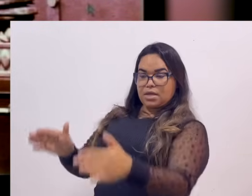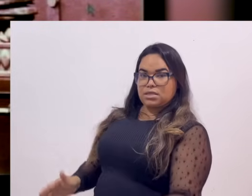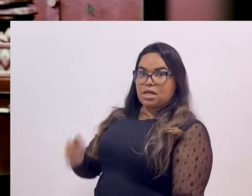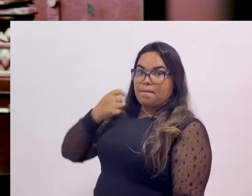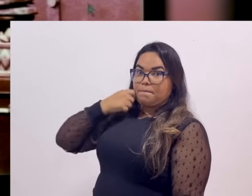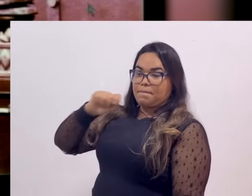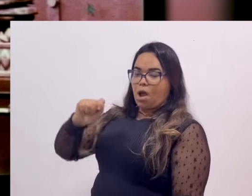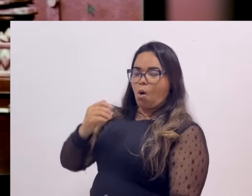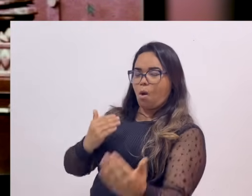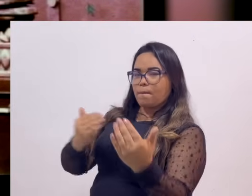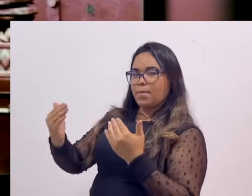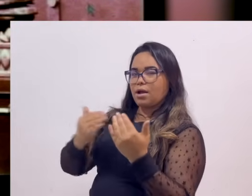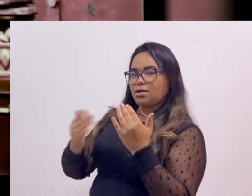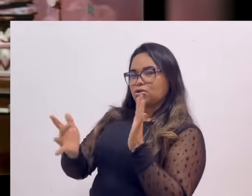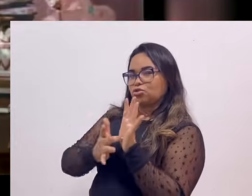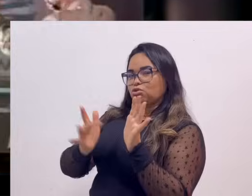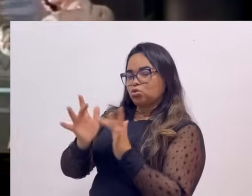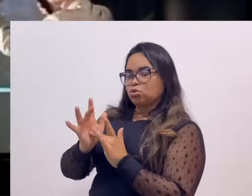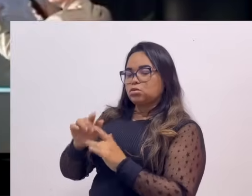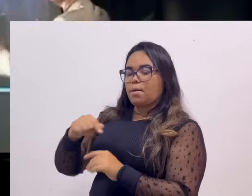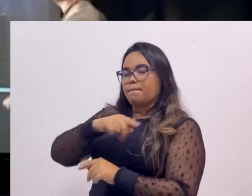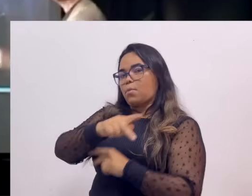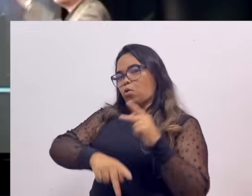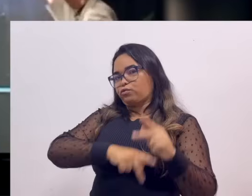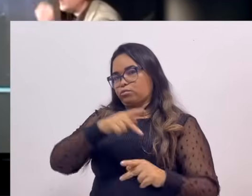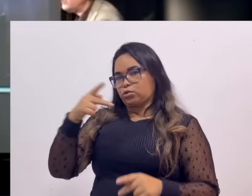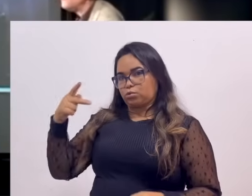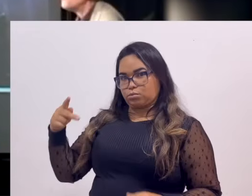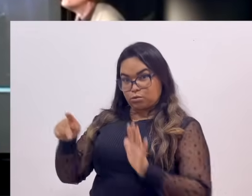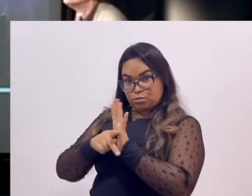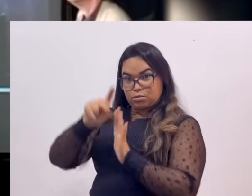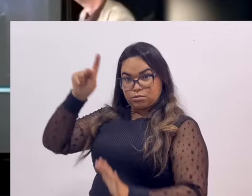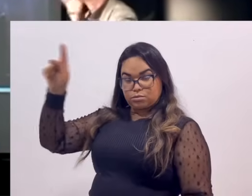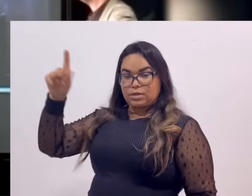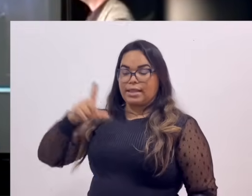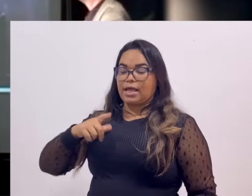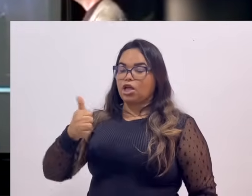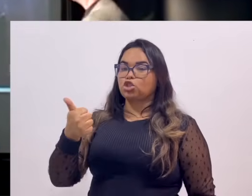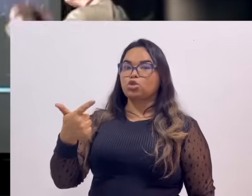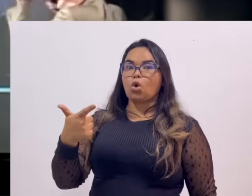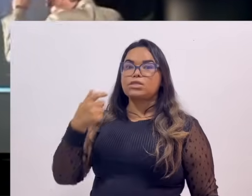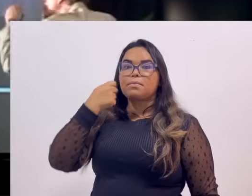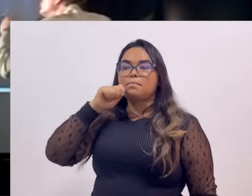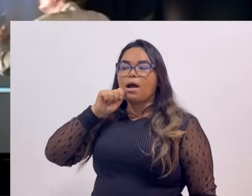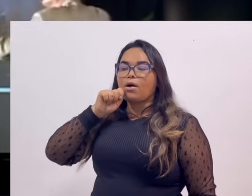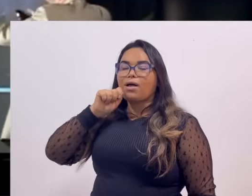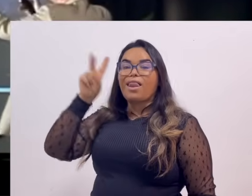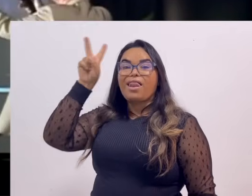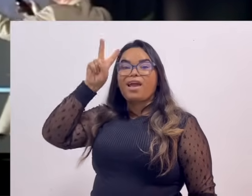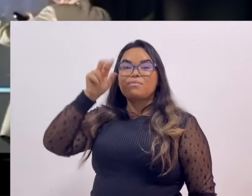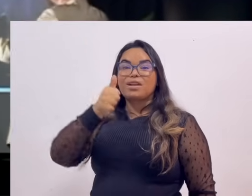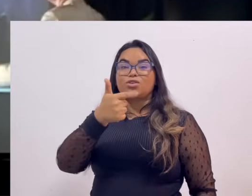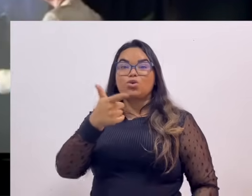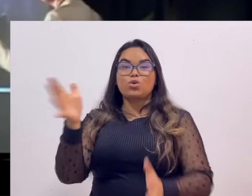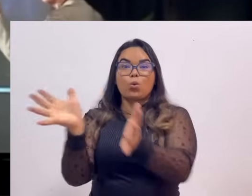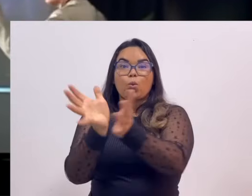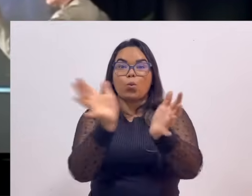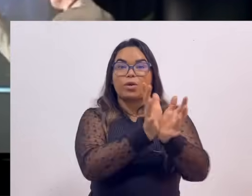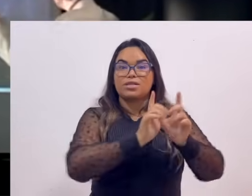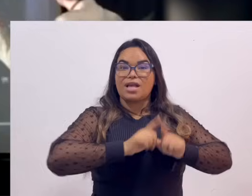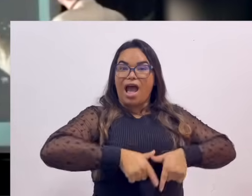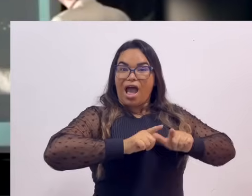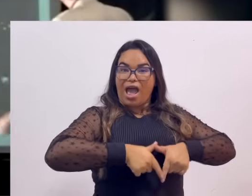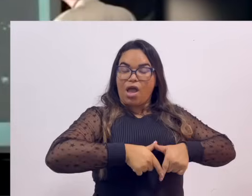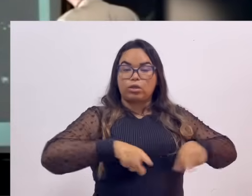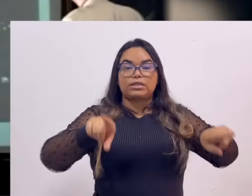proposição representa Cristo para o seu povo existem 12 pães 12 tribos de Israel 12 apóstolos